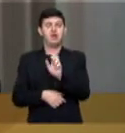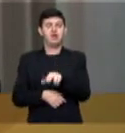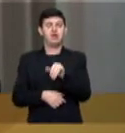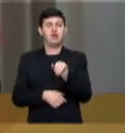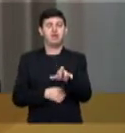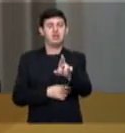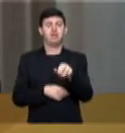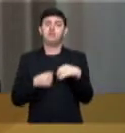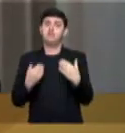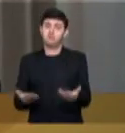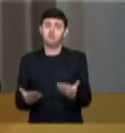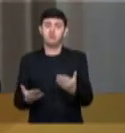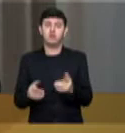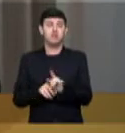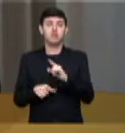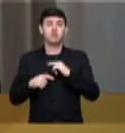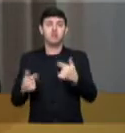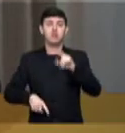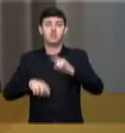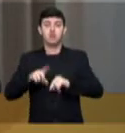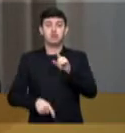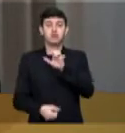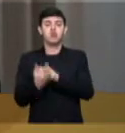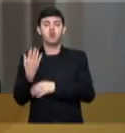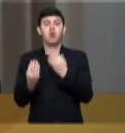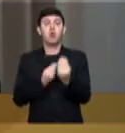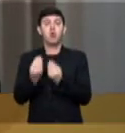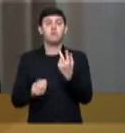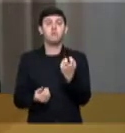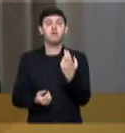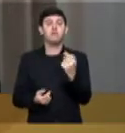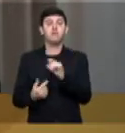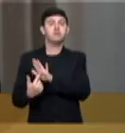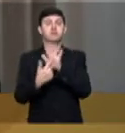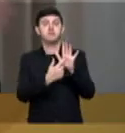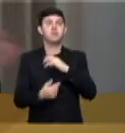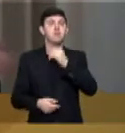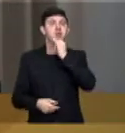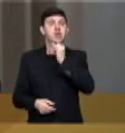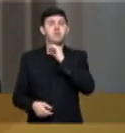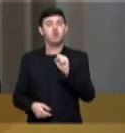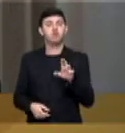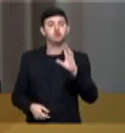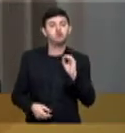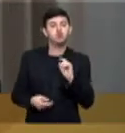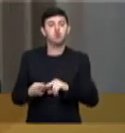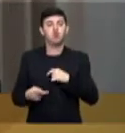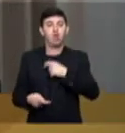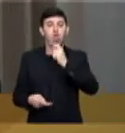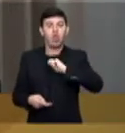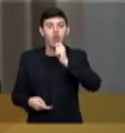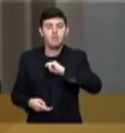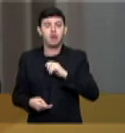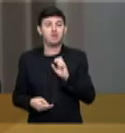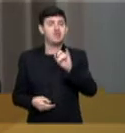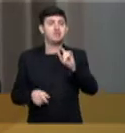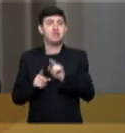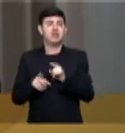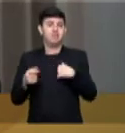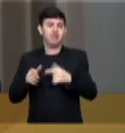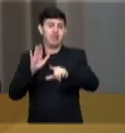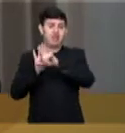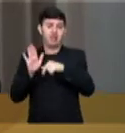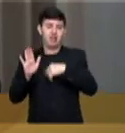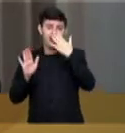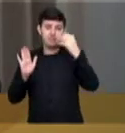da possibilidade da existência do produto. Como vou expor um suco, um picolé, se eu não insisto, viola a lei? Por tudo